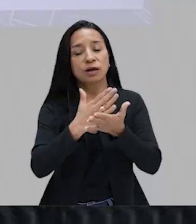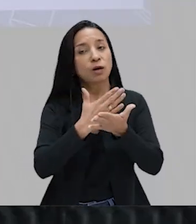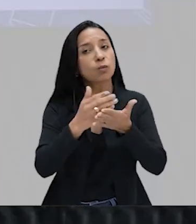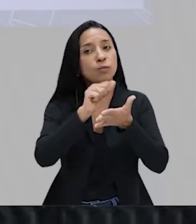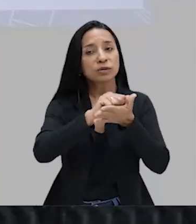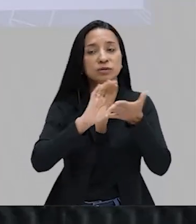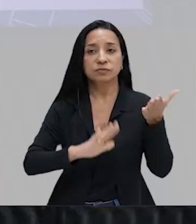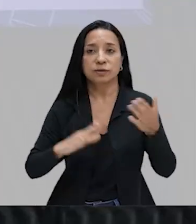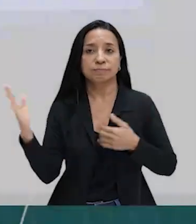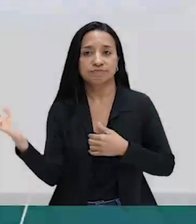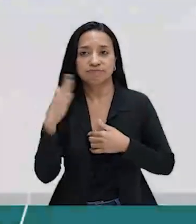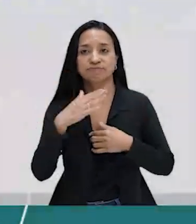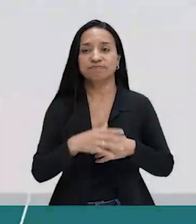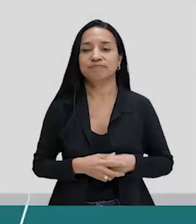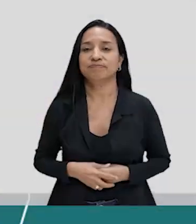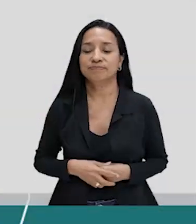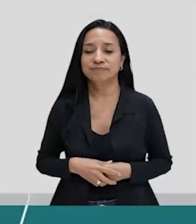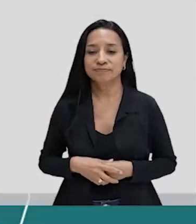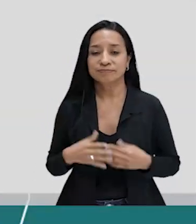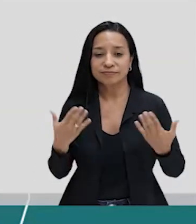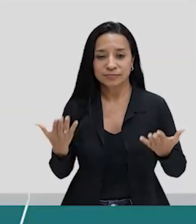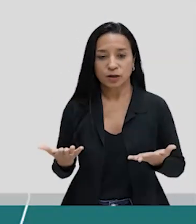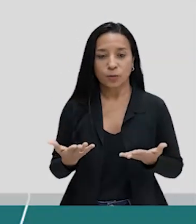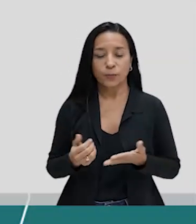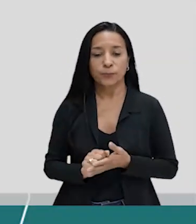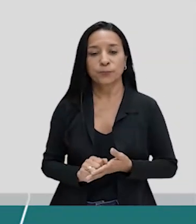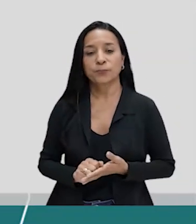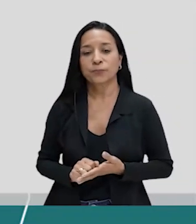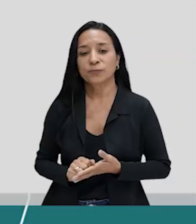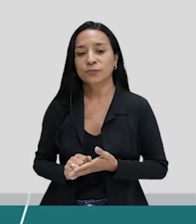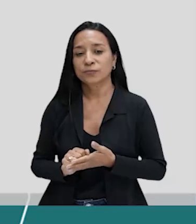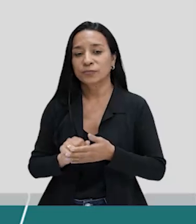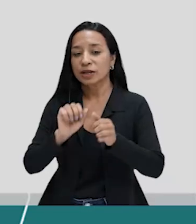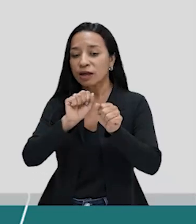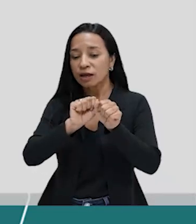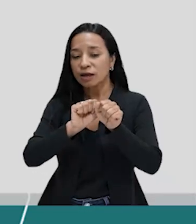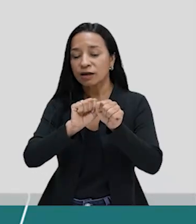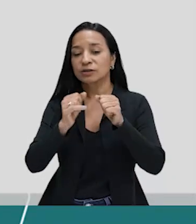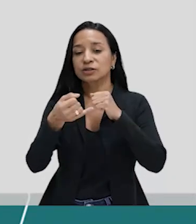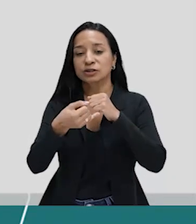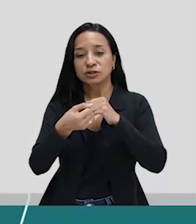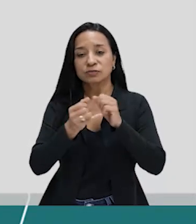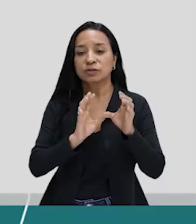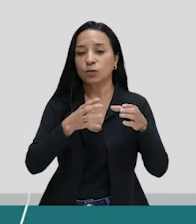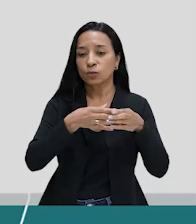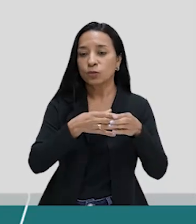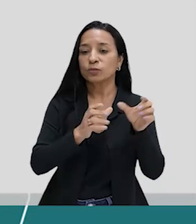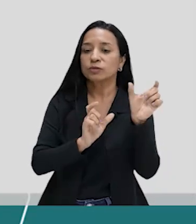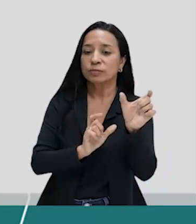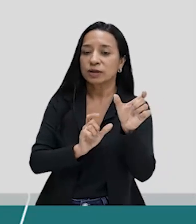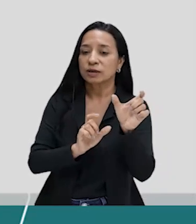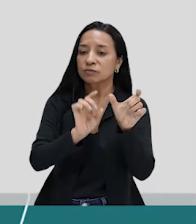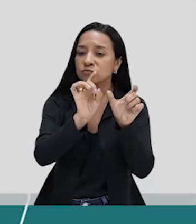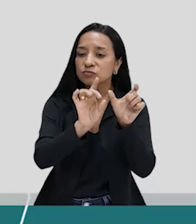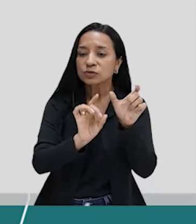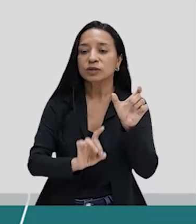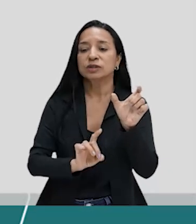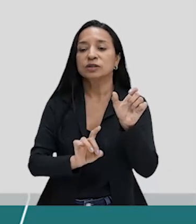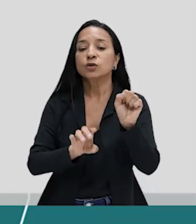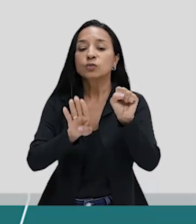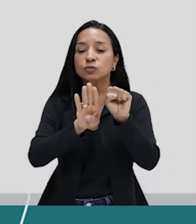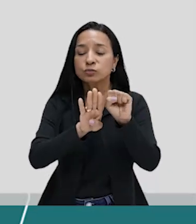exercícios. Então, vamos lá? Então, adjetivos. Os adjetivos são a classe de palavras que especificam